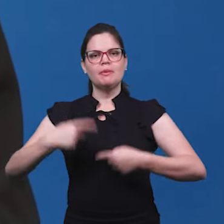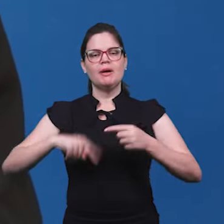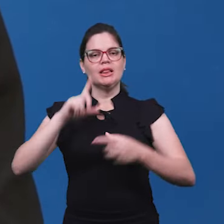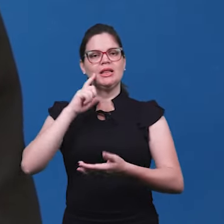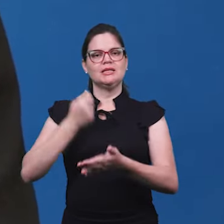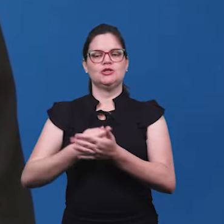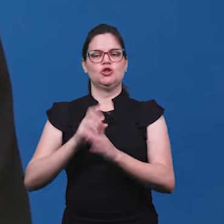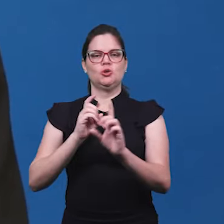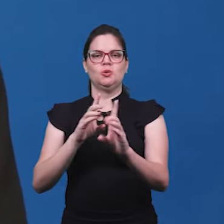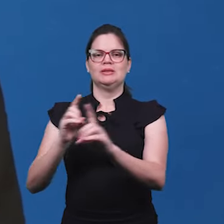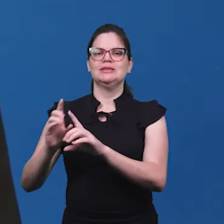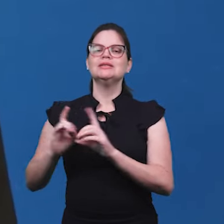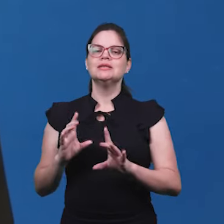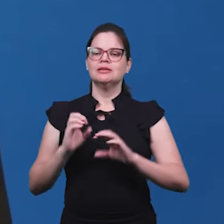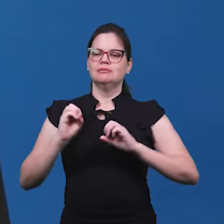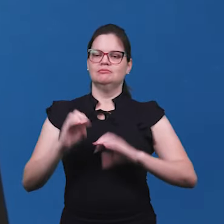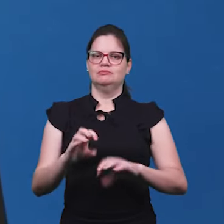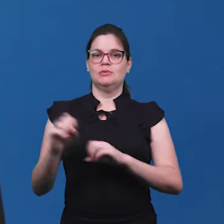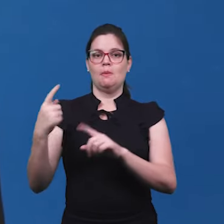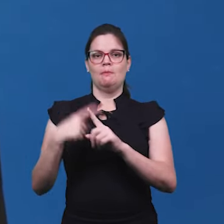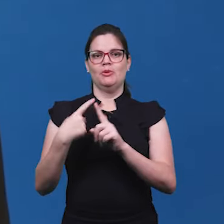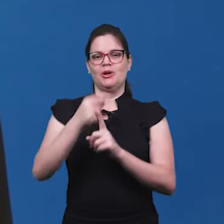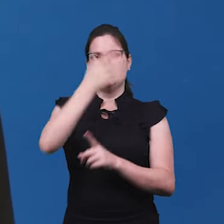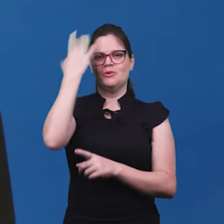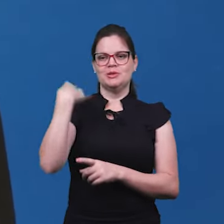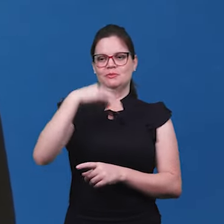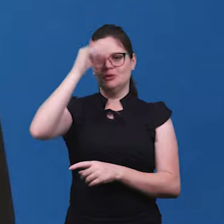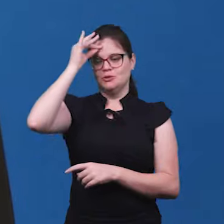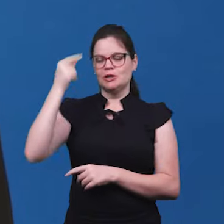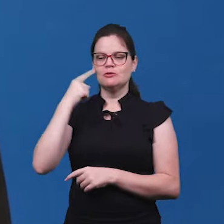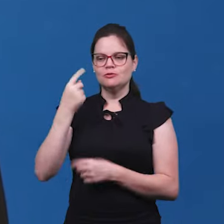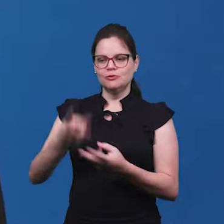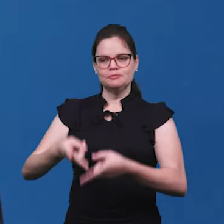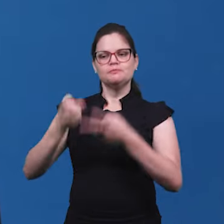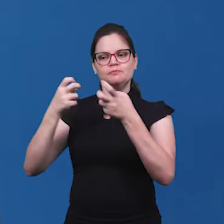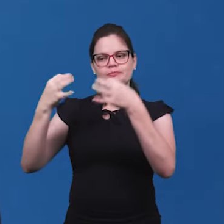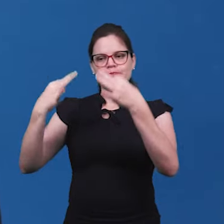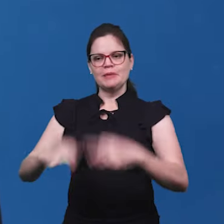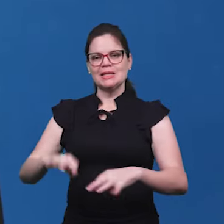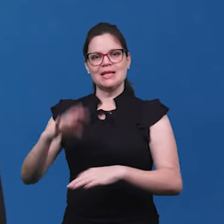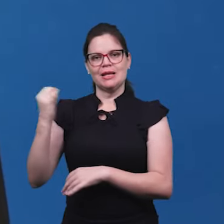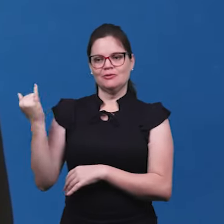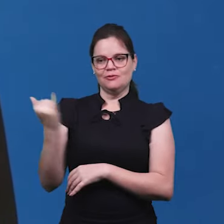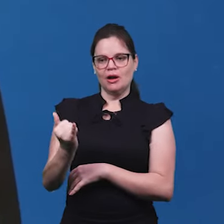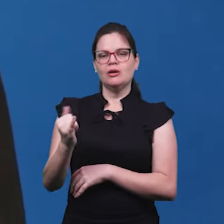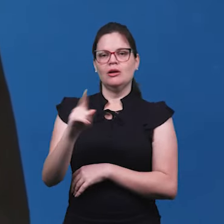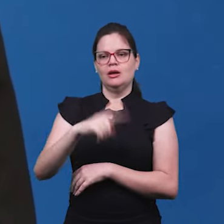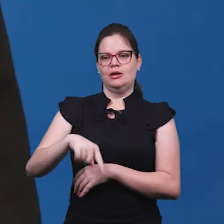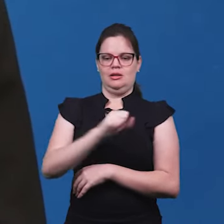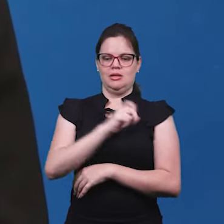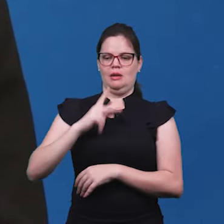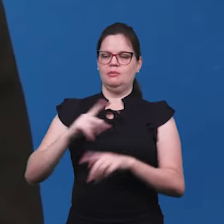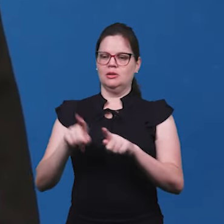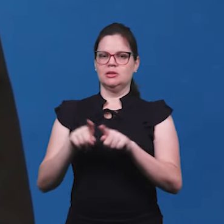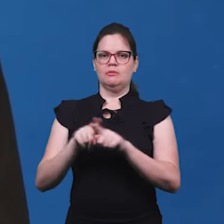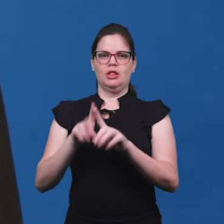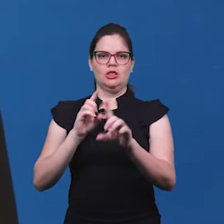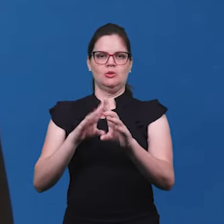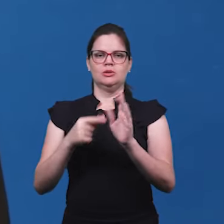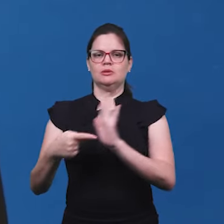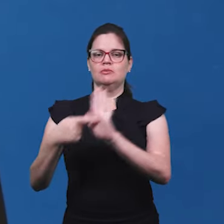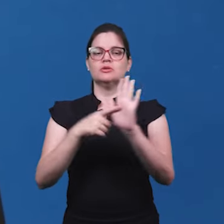versículo 28, quando ali pareceu bem ao Espírito Santo e aos apóstolos transmitir a doutrina da fé